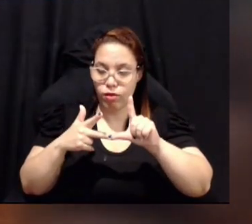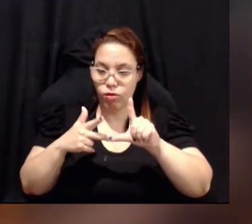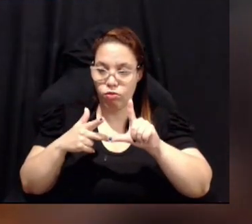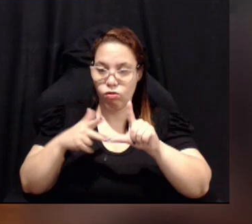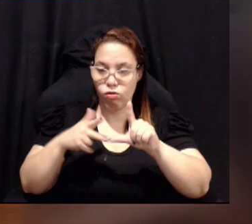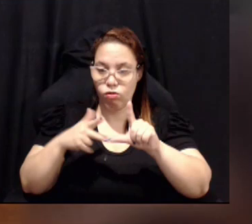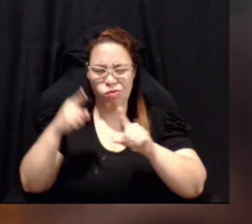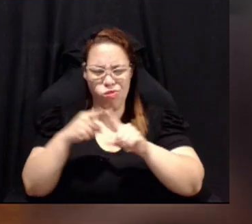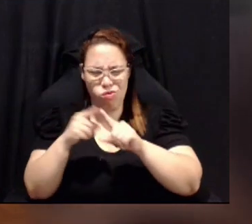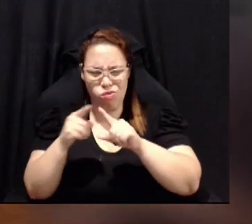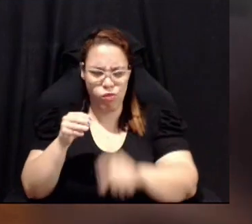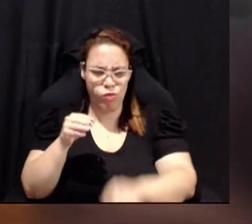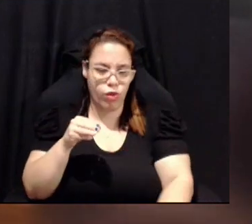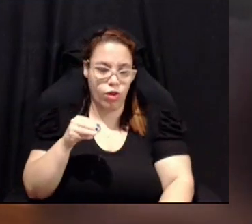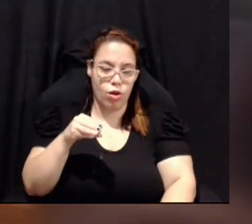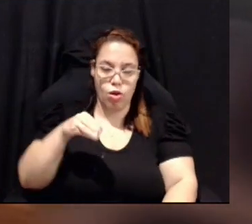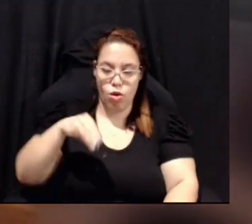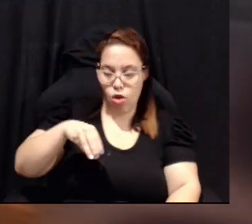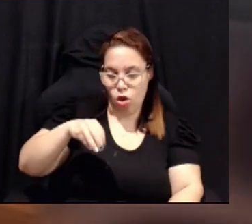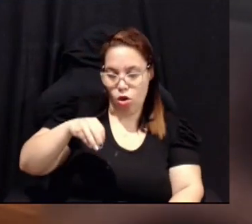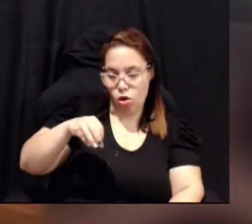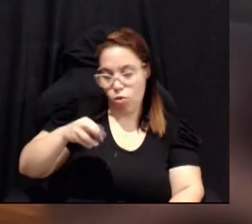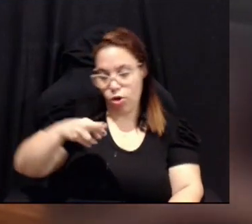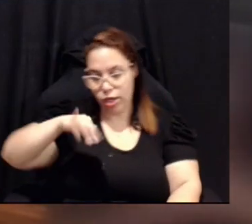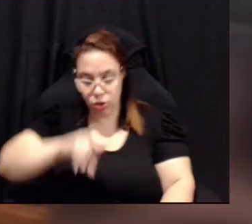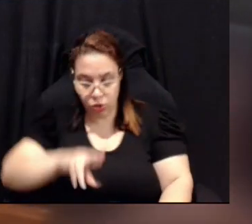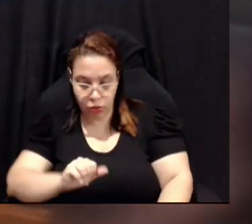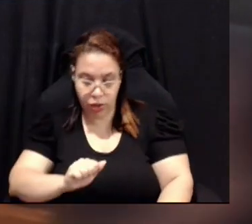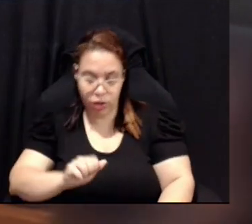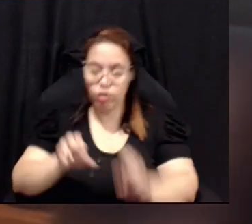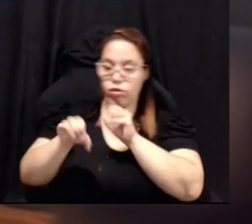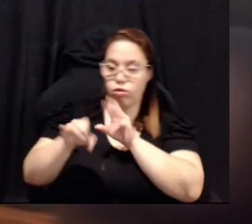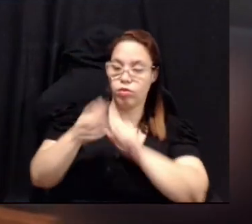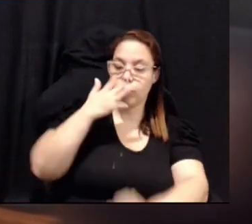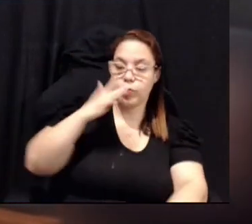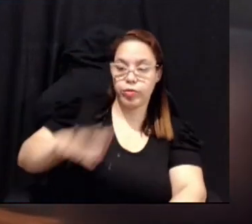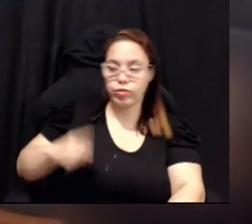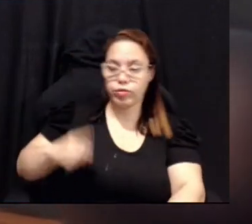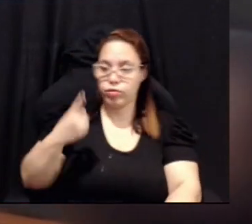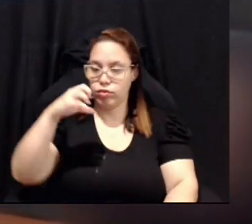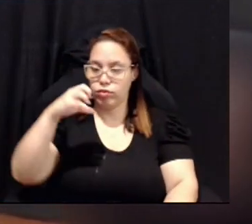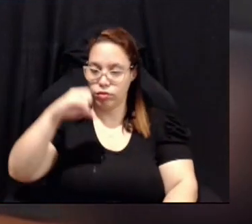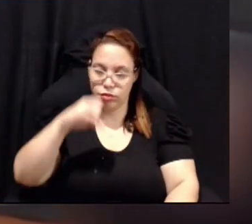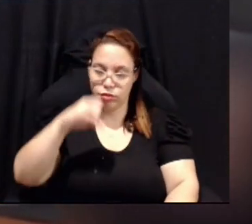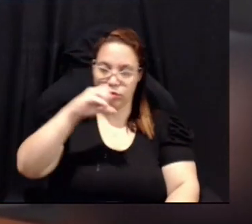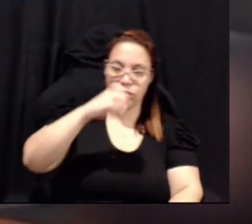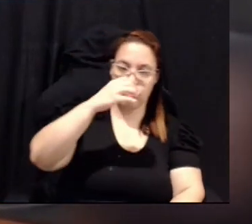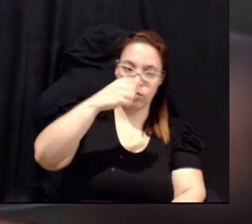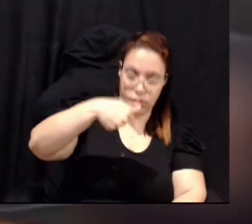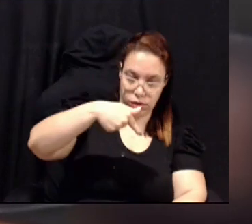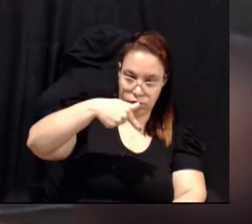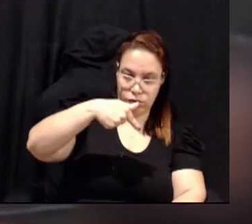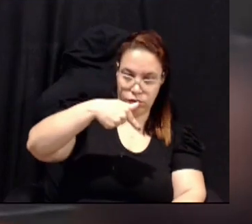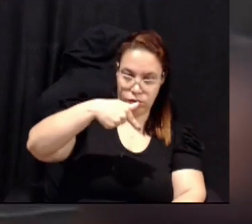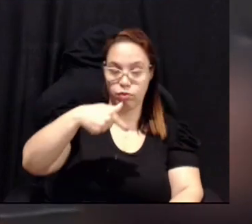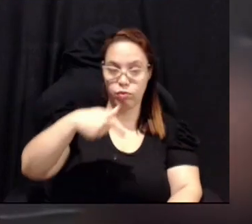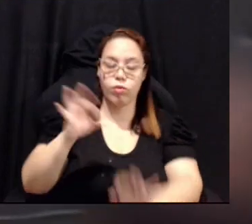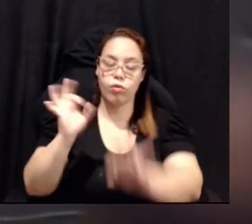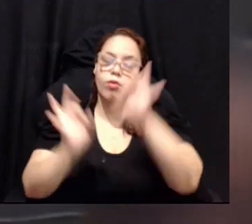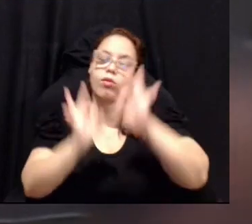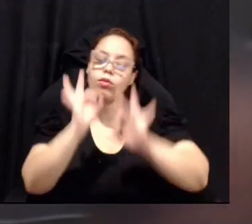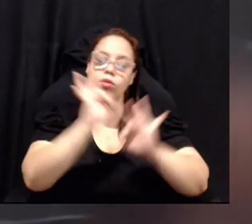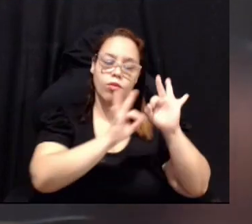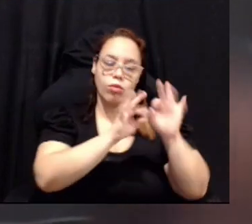da educação infantil na rede pública do município desde 1997. O Plano Nacional de Educação